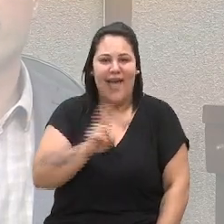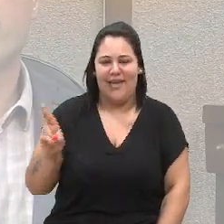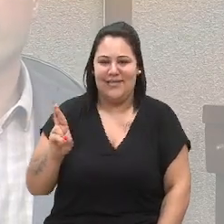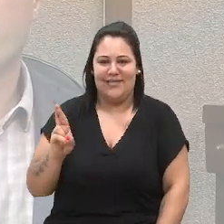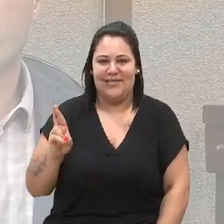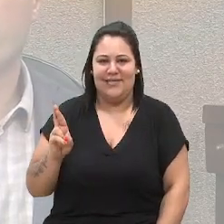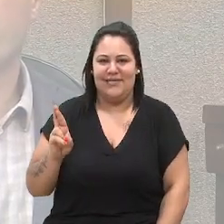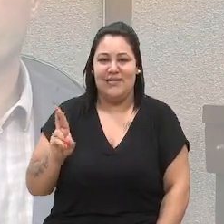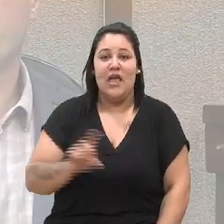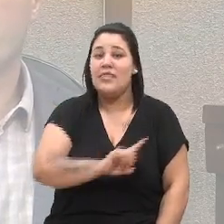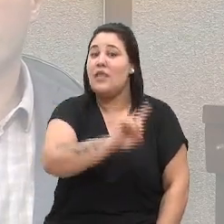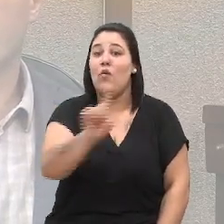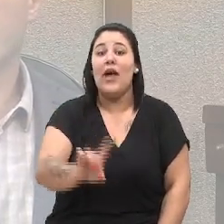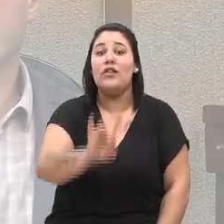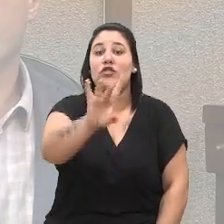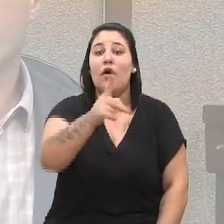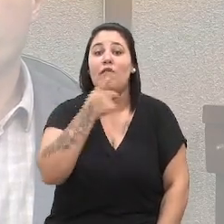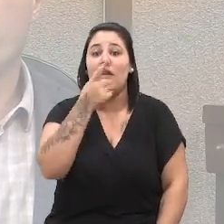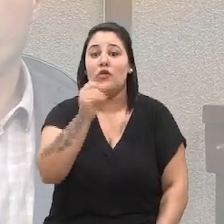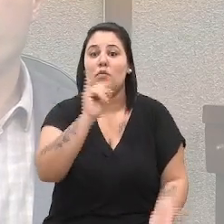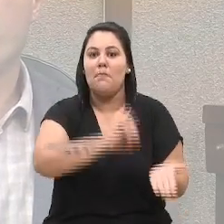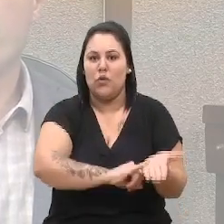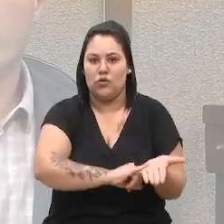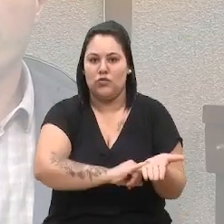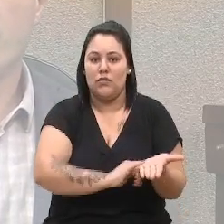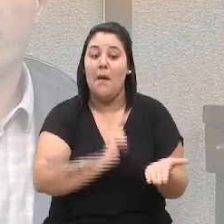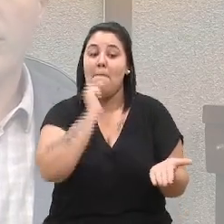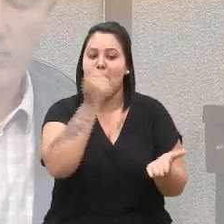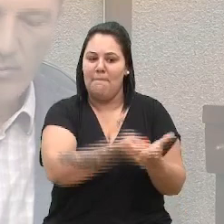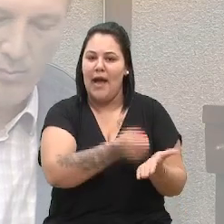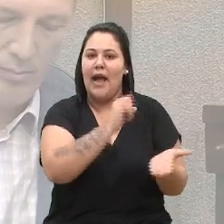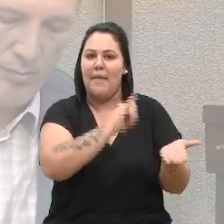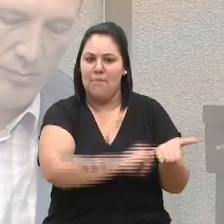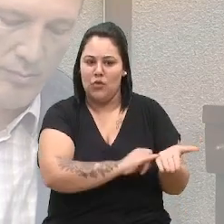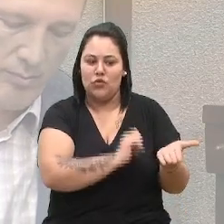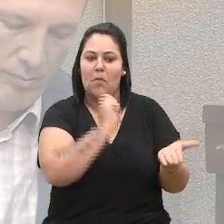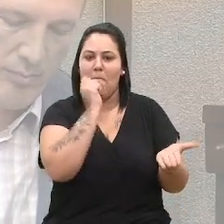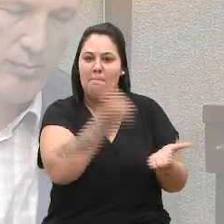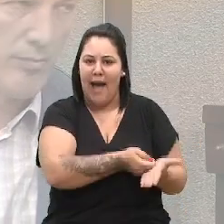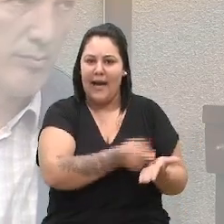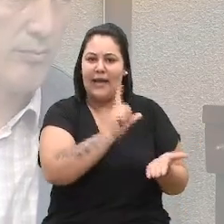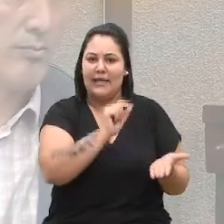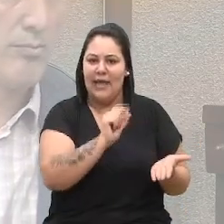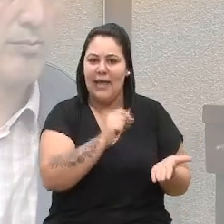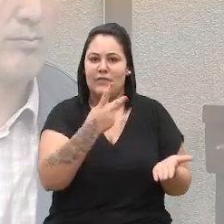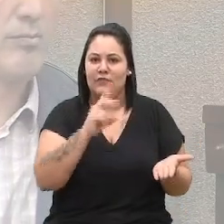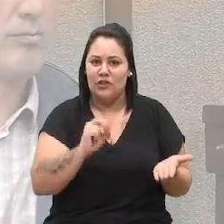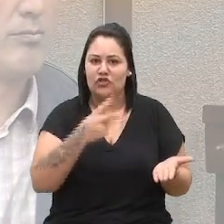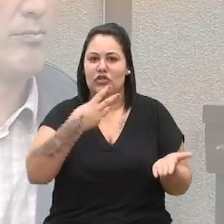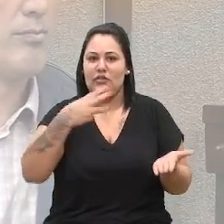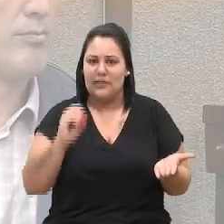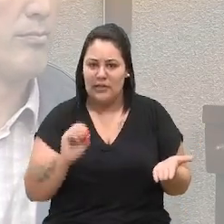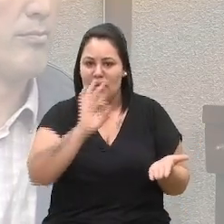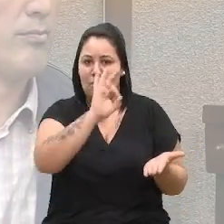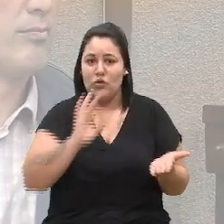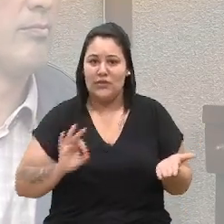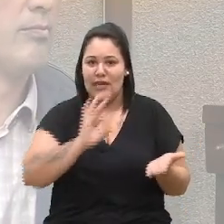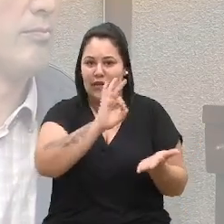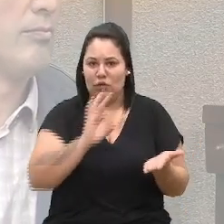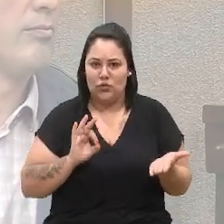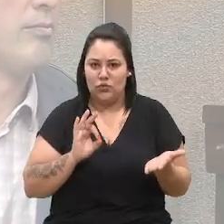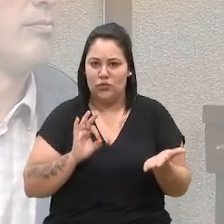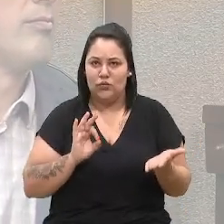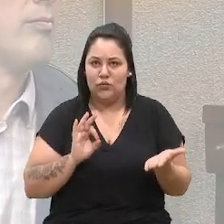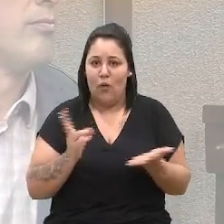questão só do imposto. Pagar imposto, a gente paga 10%, 20%, 30%, 40%, uma carga